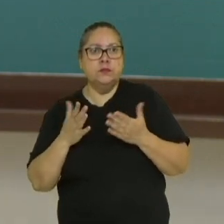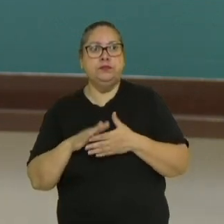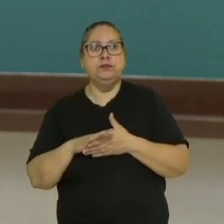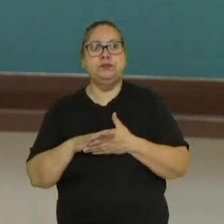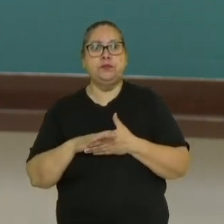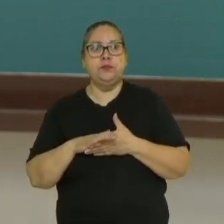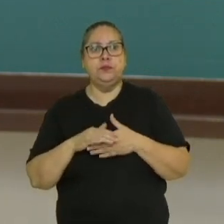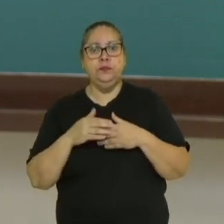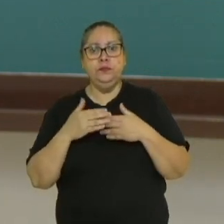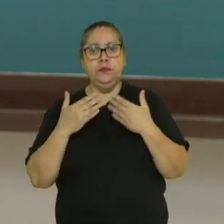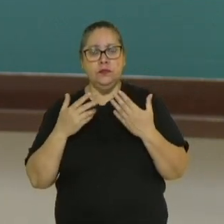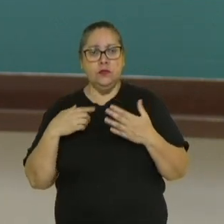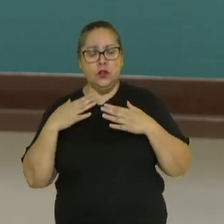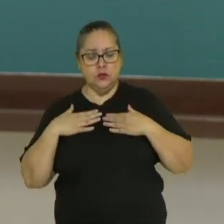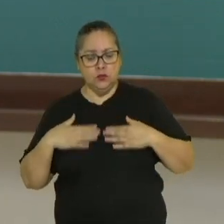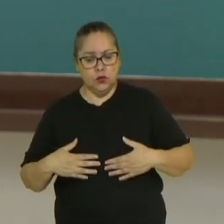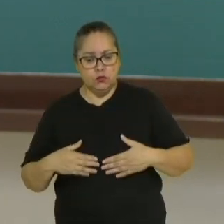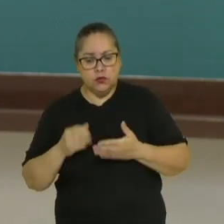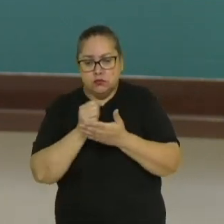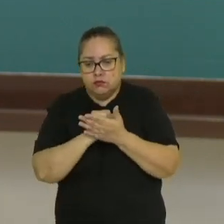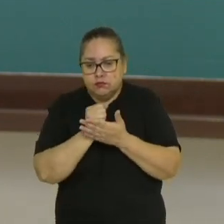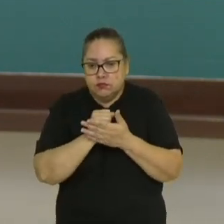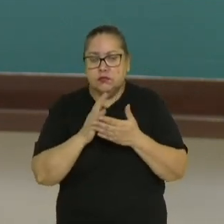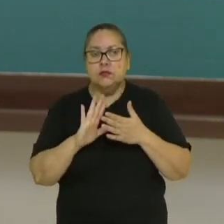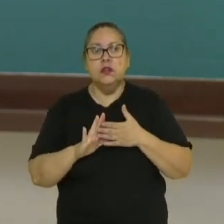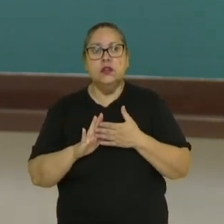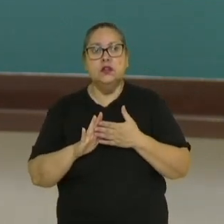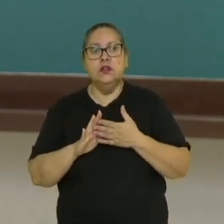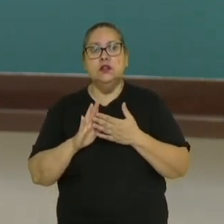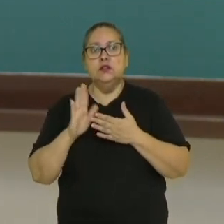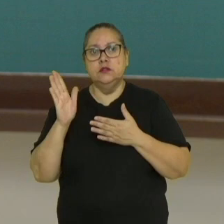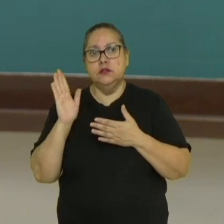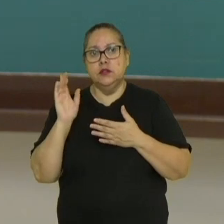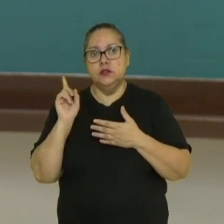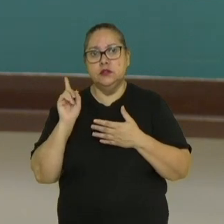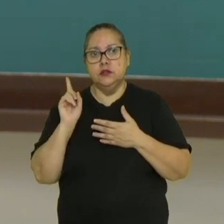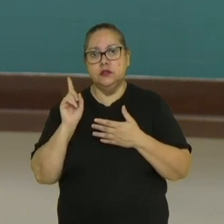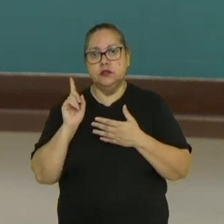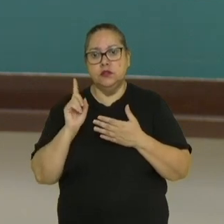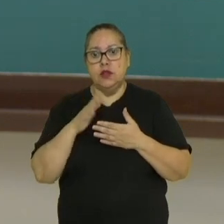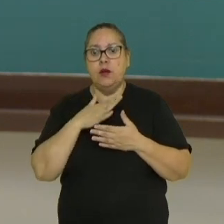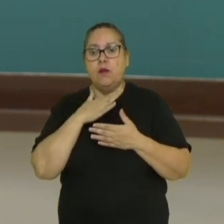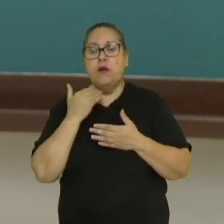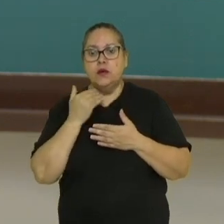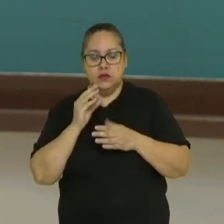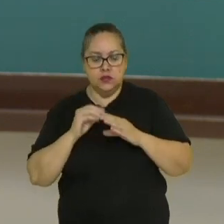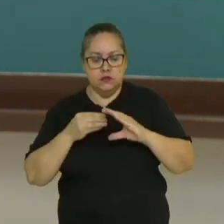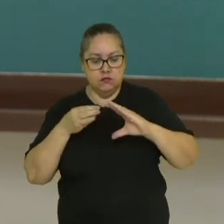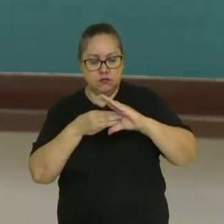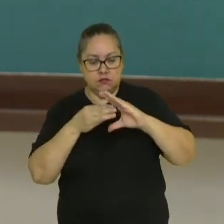Então, nosso corpo é super regulado, inclusive lá na morte celular.